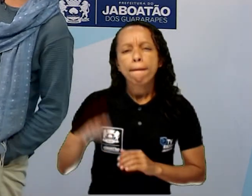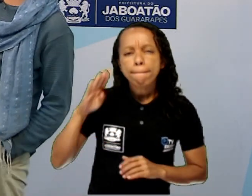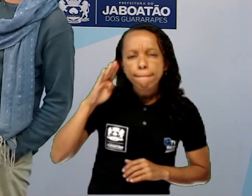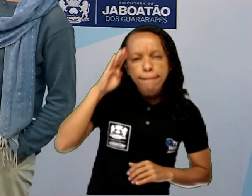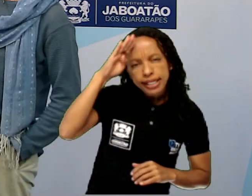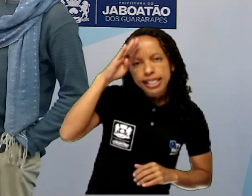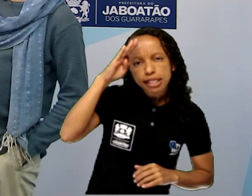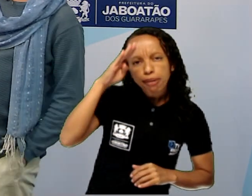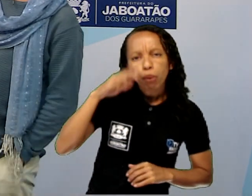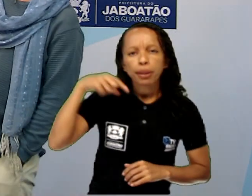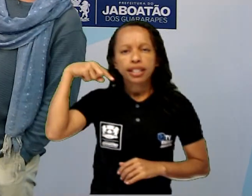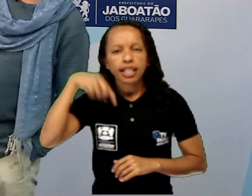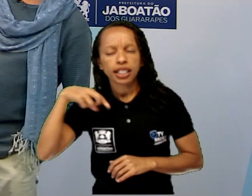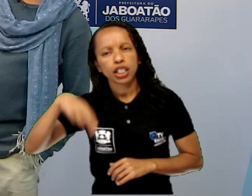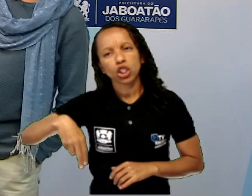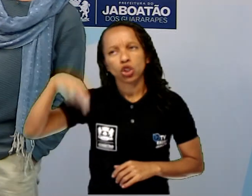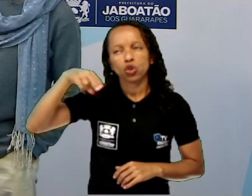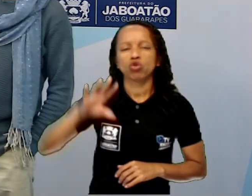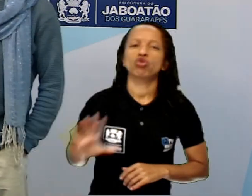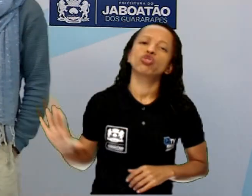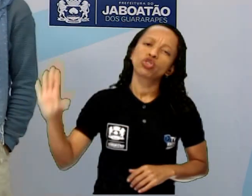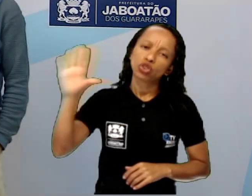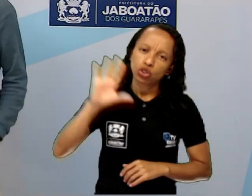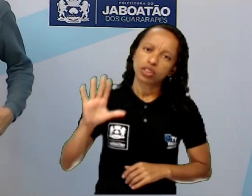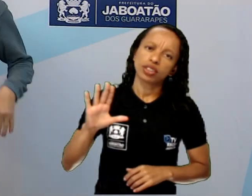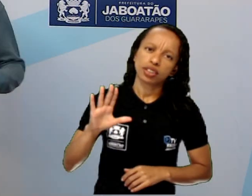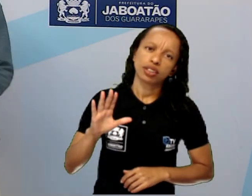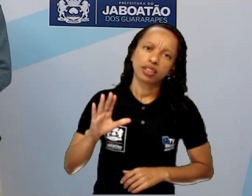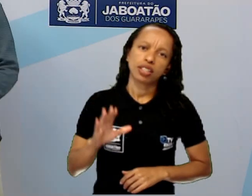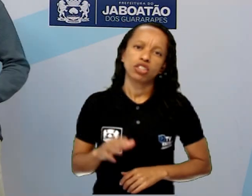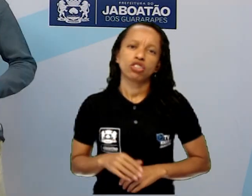dessa época é acender fogueira, soltar fogos, preparar as